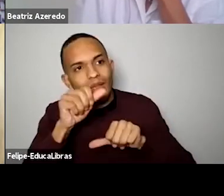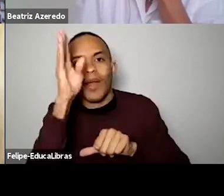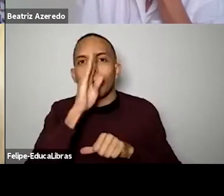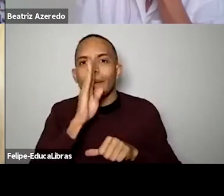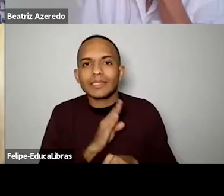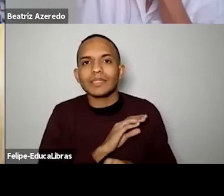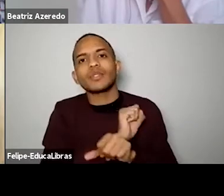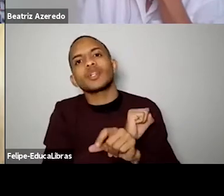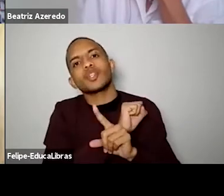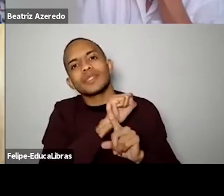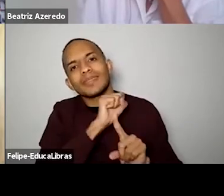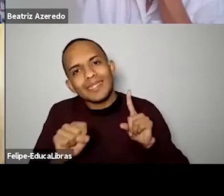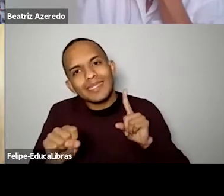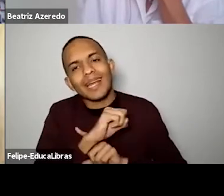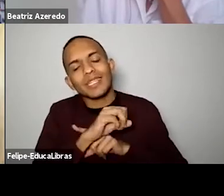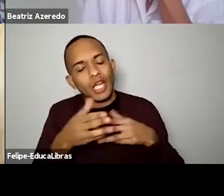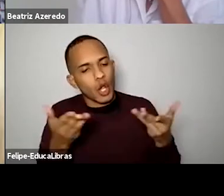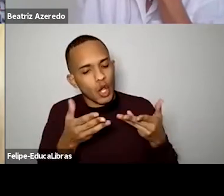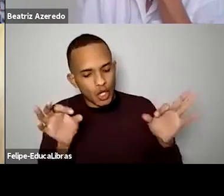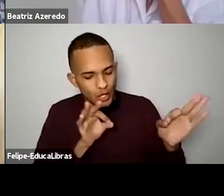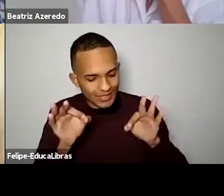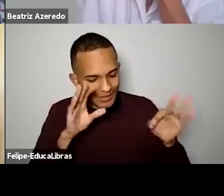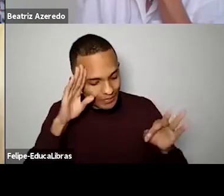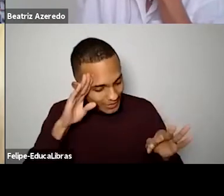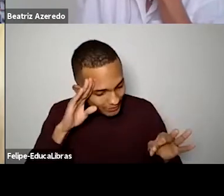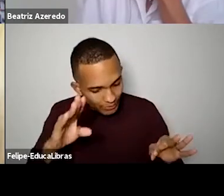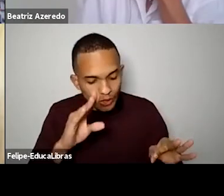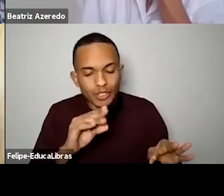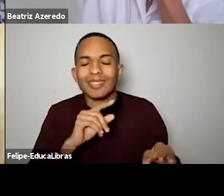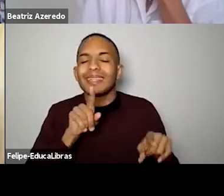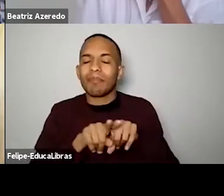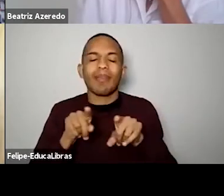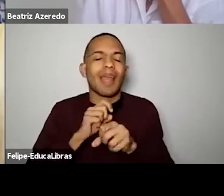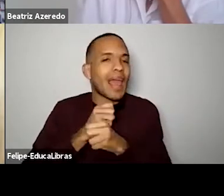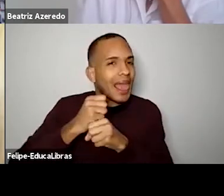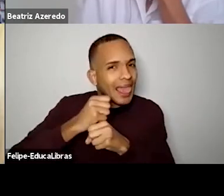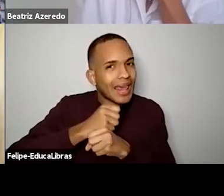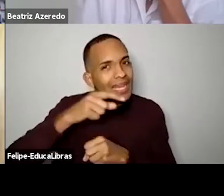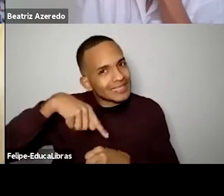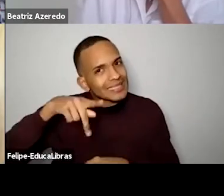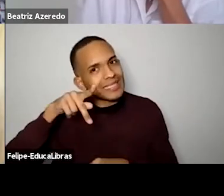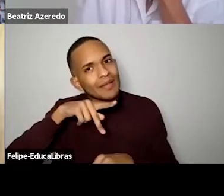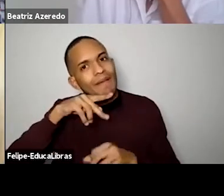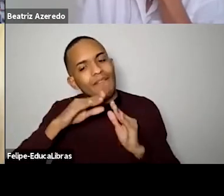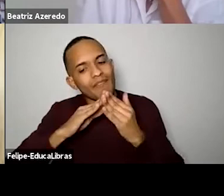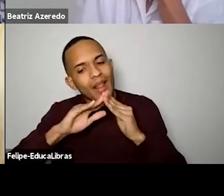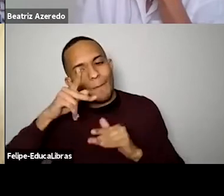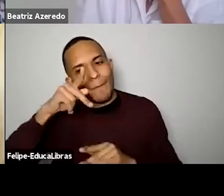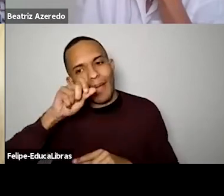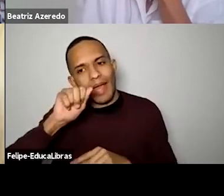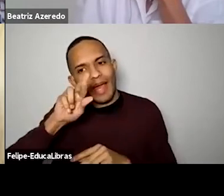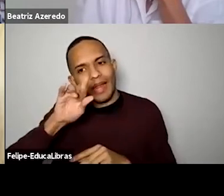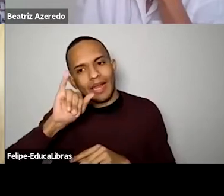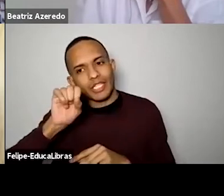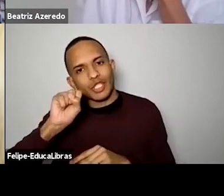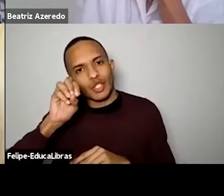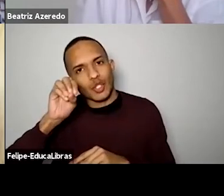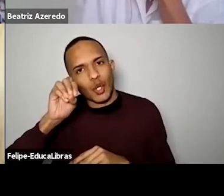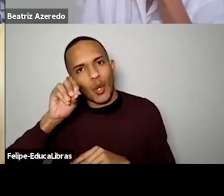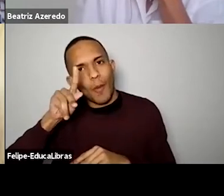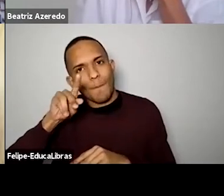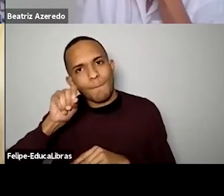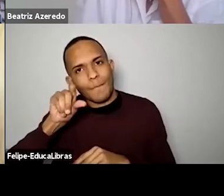civil organizada neste período, principalmente, e ao longo dos anos, aqui Paraisópolis é o maior exemplo disso, tem tomado as rédeas